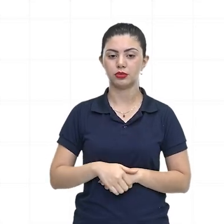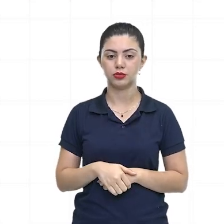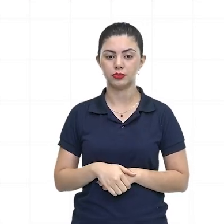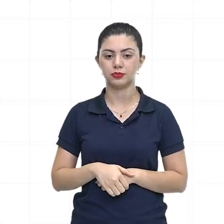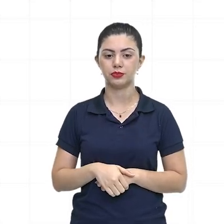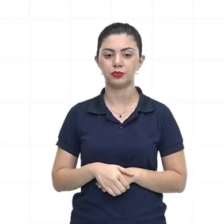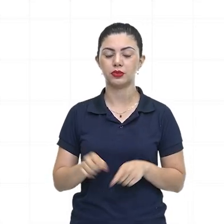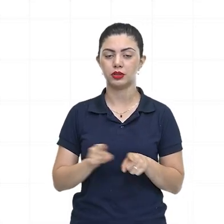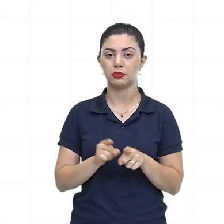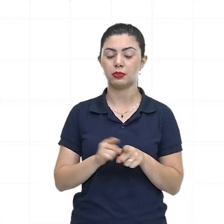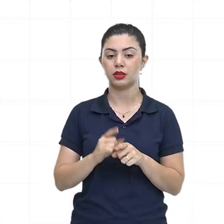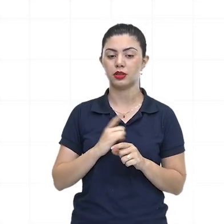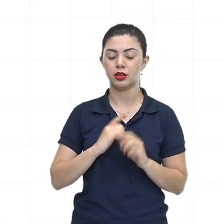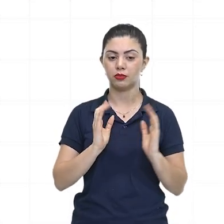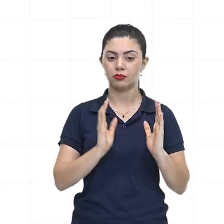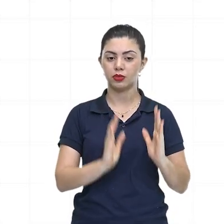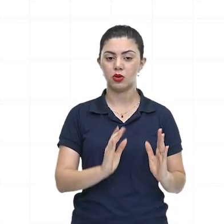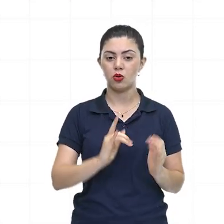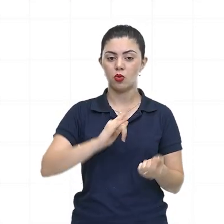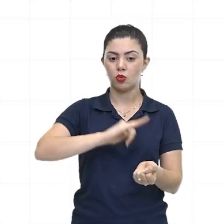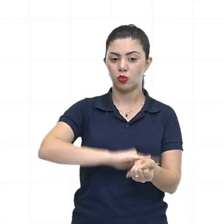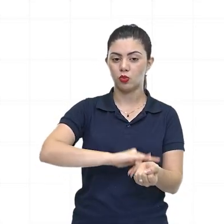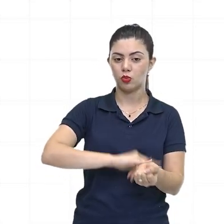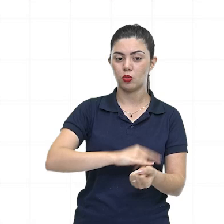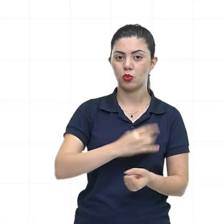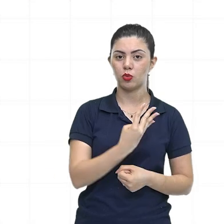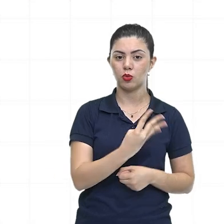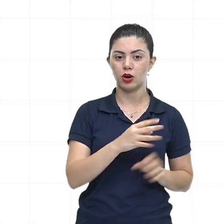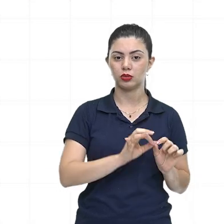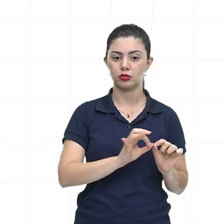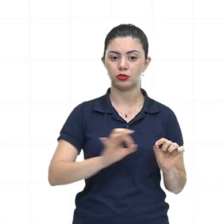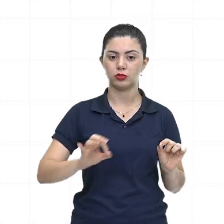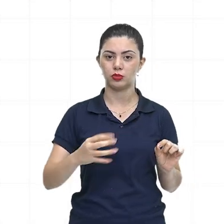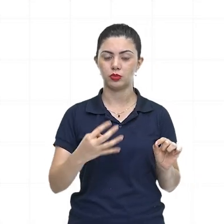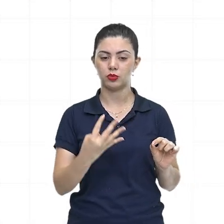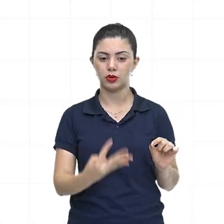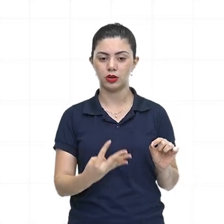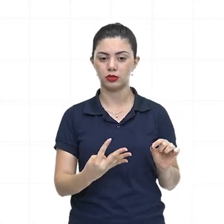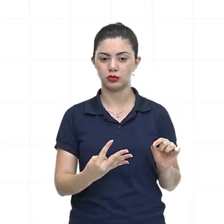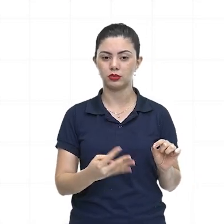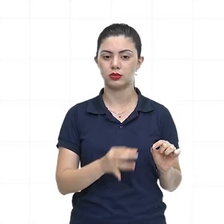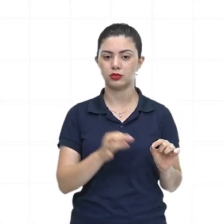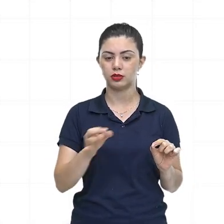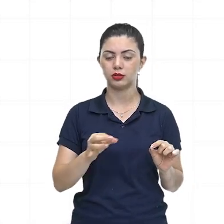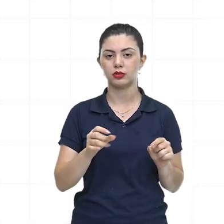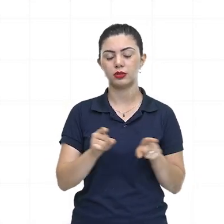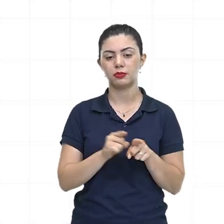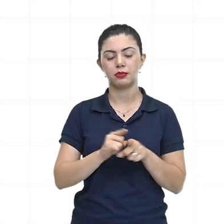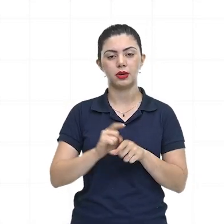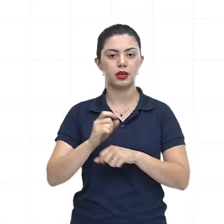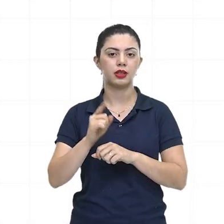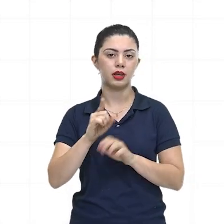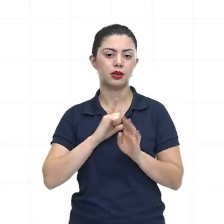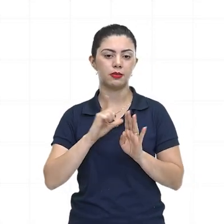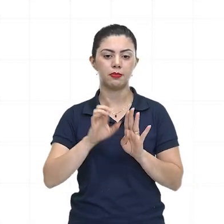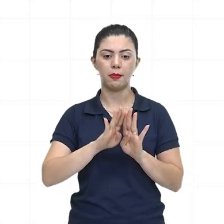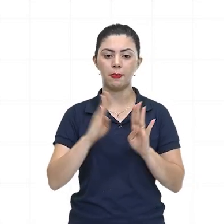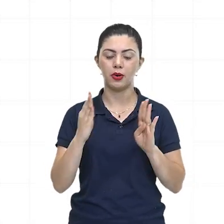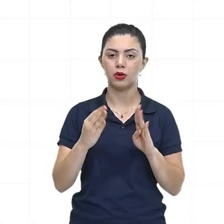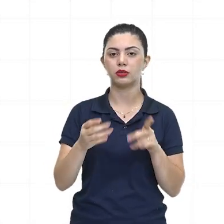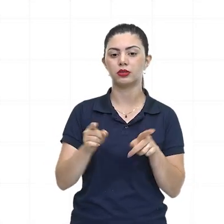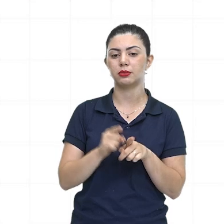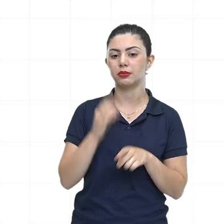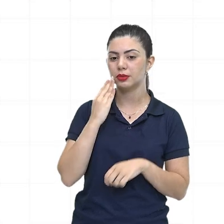Aqui nós temos um outro quarto que vai medir 4 por 4. Com a porta, né, também abrindo no sentido. Aqui mais